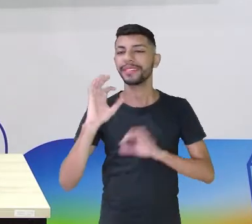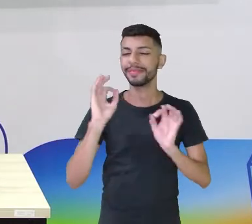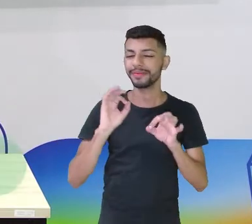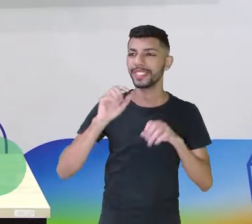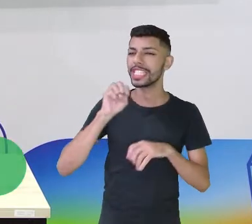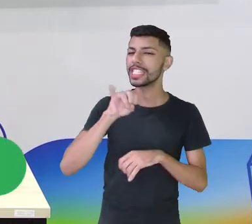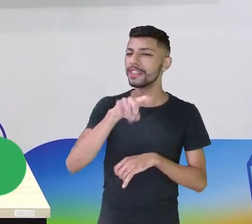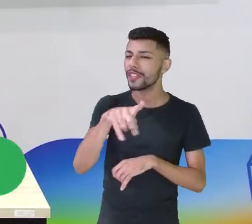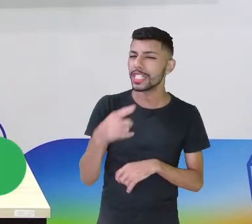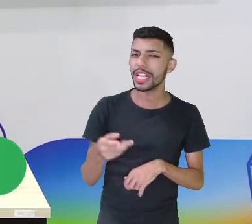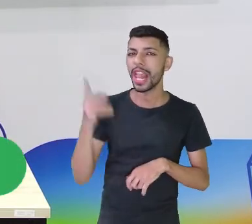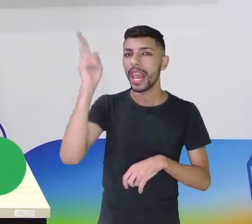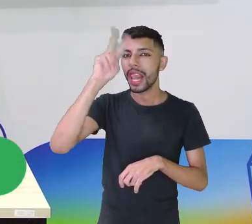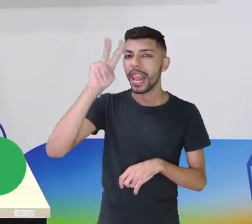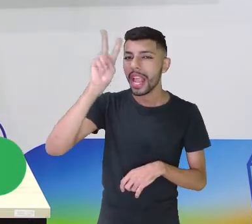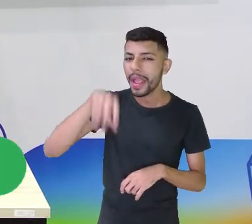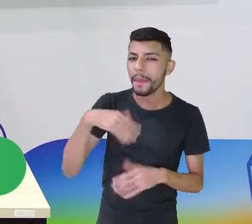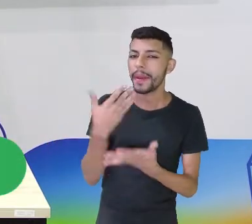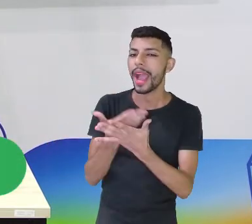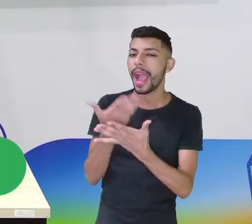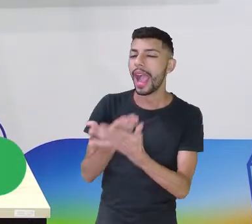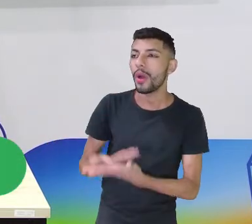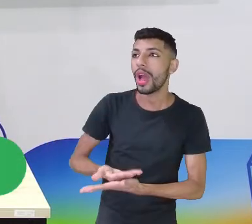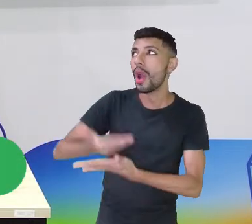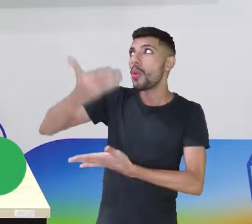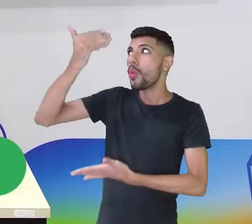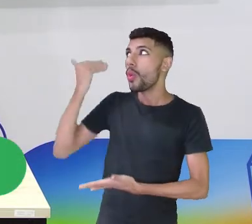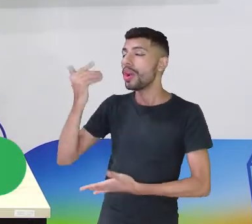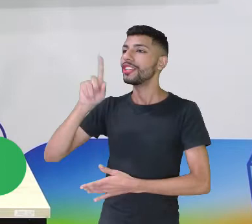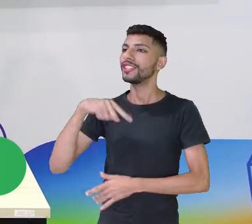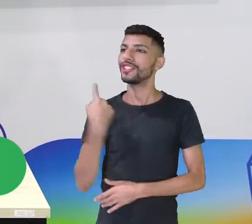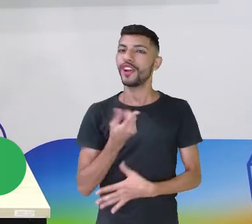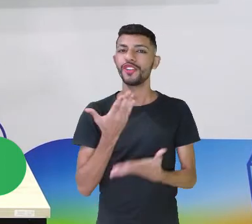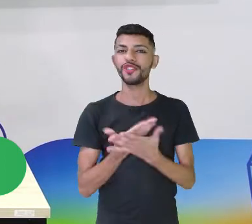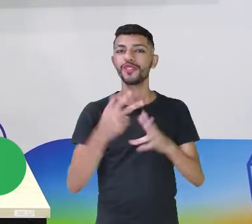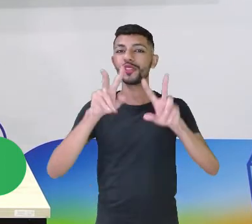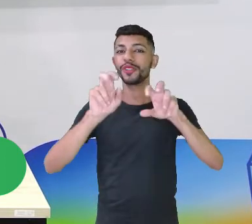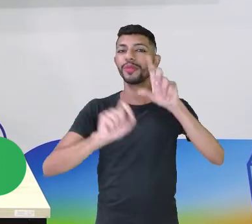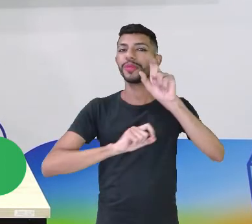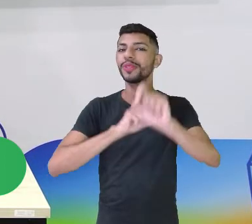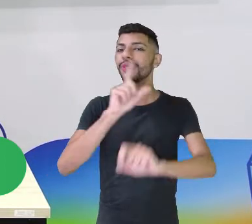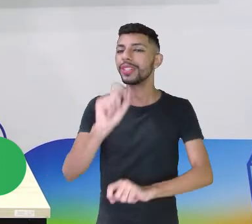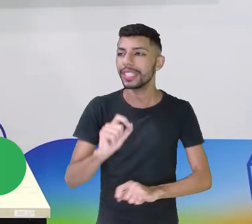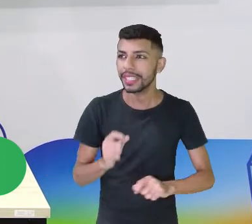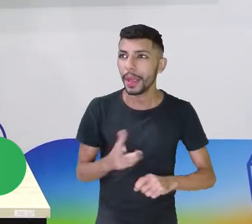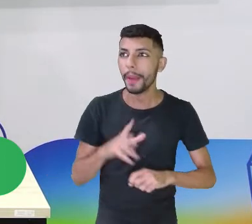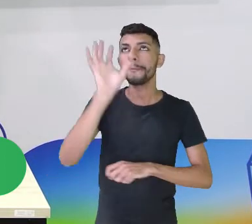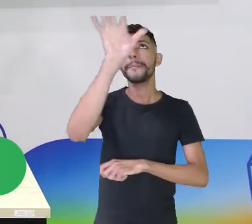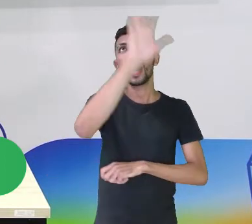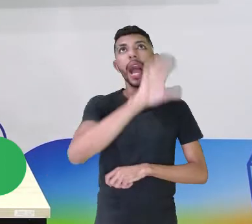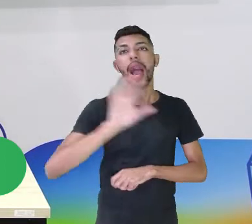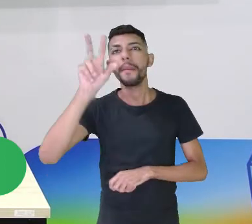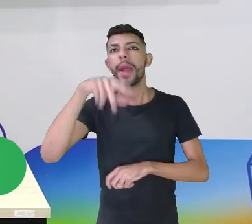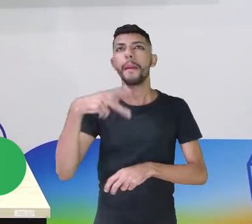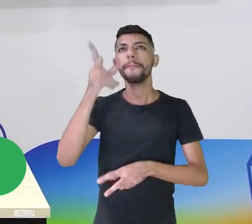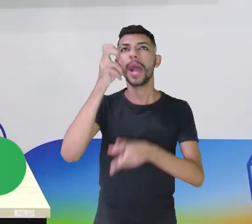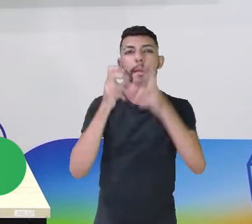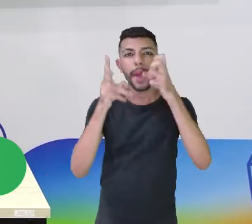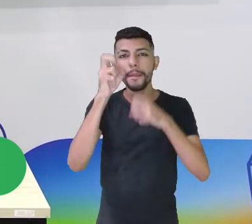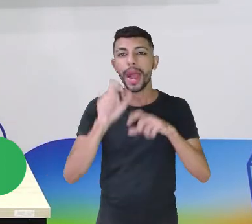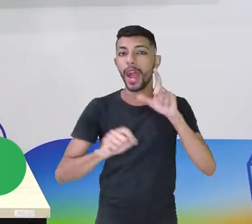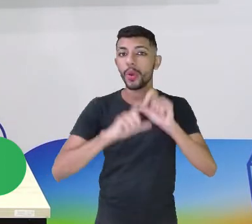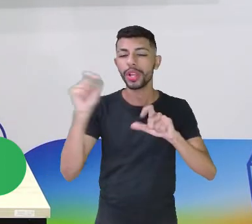nossa videoaula anterior, nós conversamos sobre a leitura de mapas, sobre